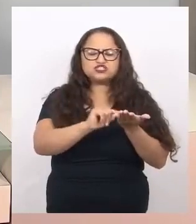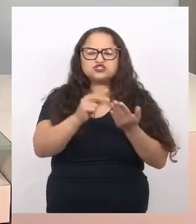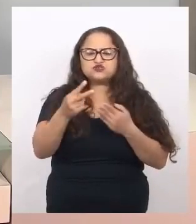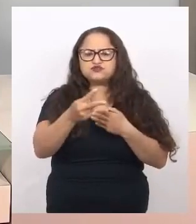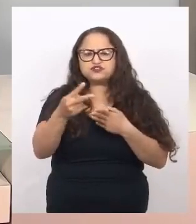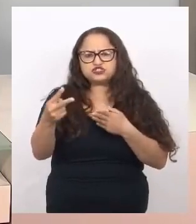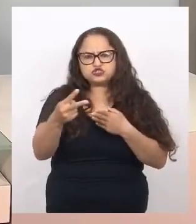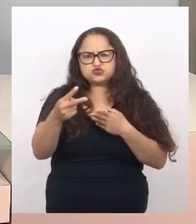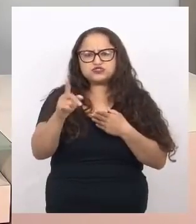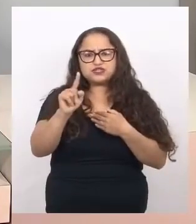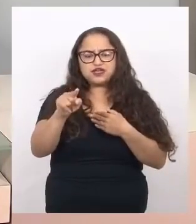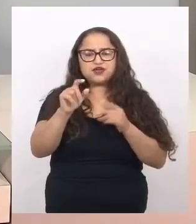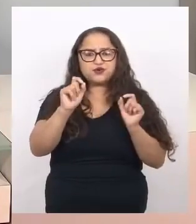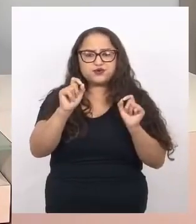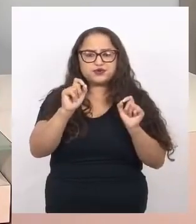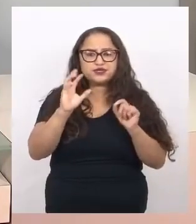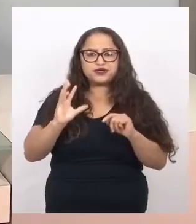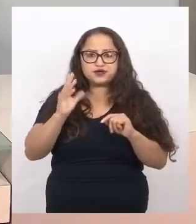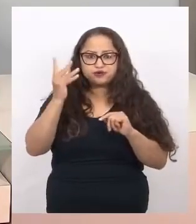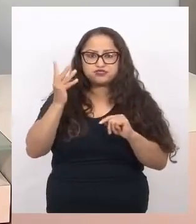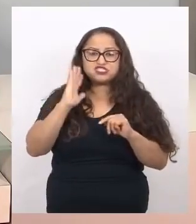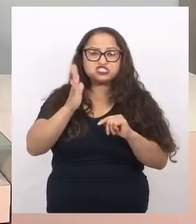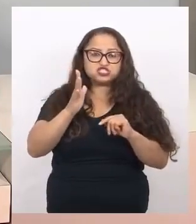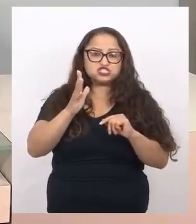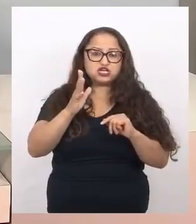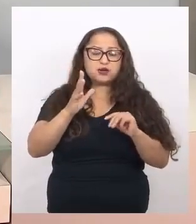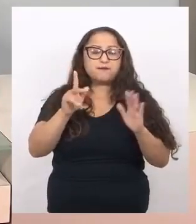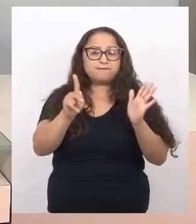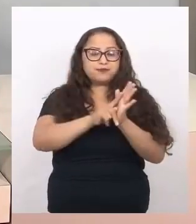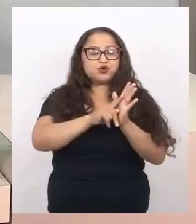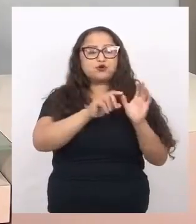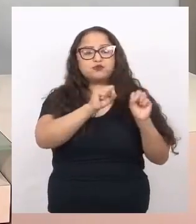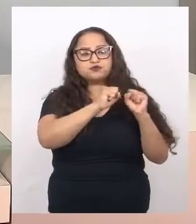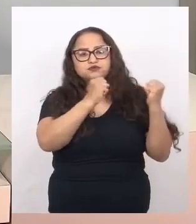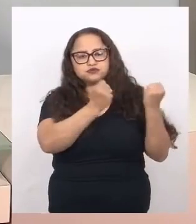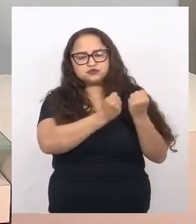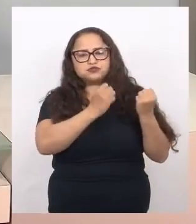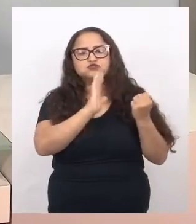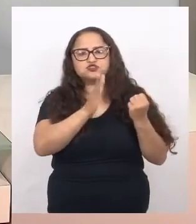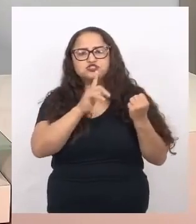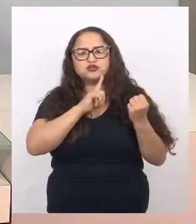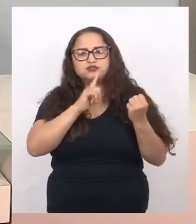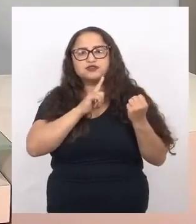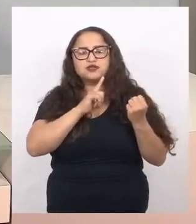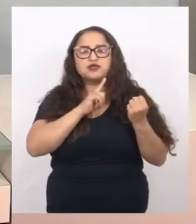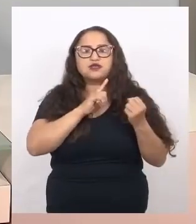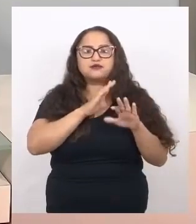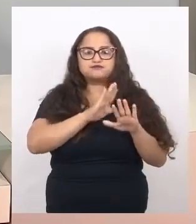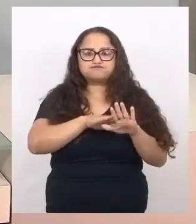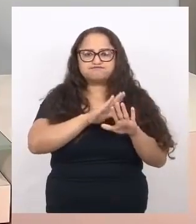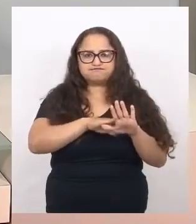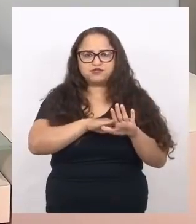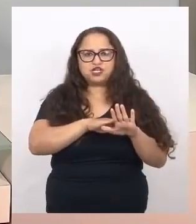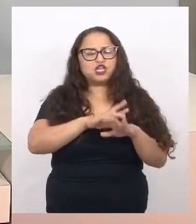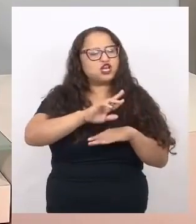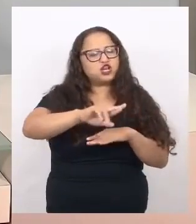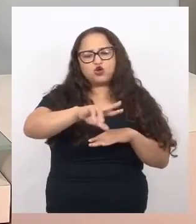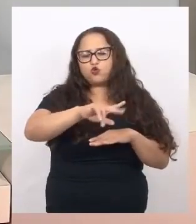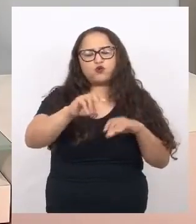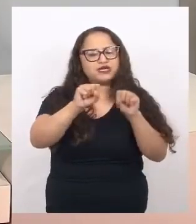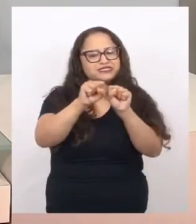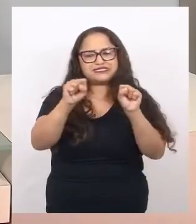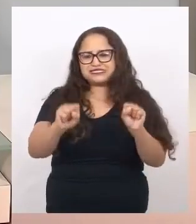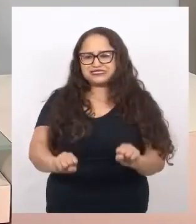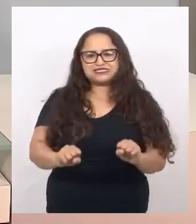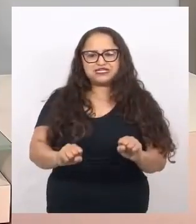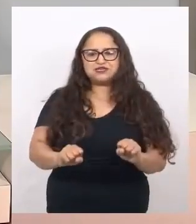artigo 22, ele vai ocorrer direto na associação, tá? Vai ser atribuído manualmente. Então, o artigo 22 constitui